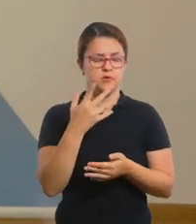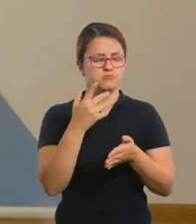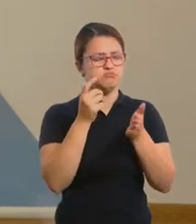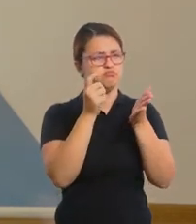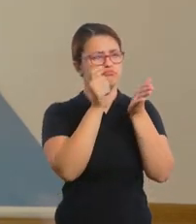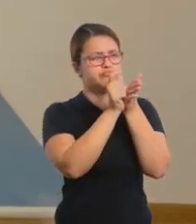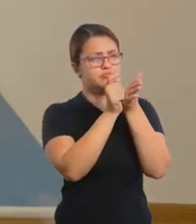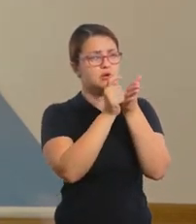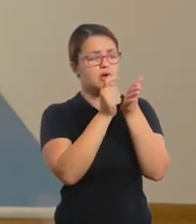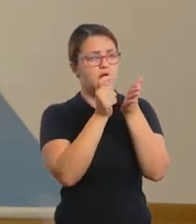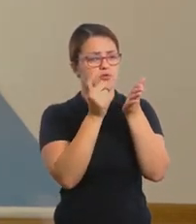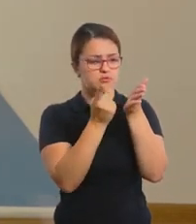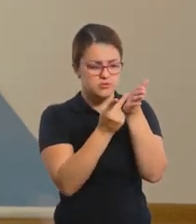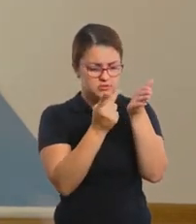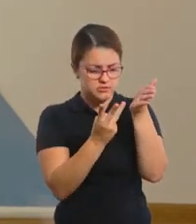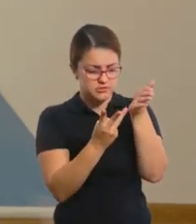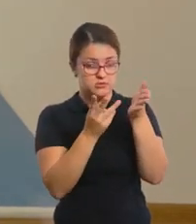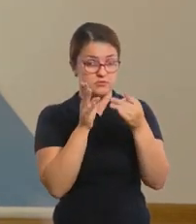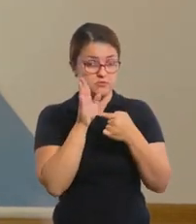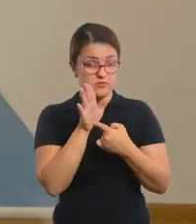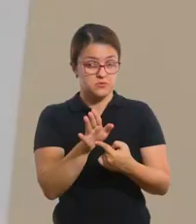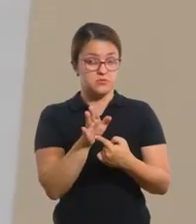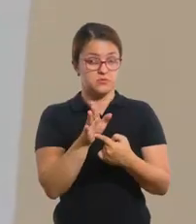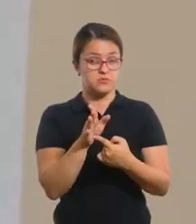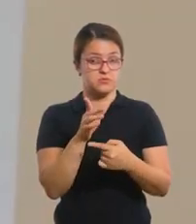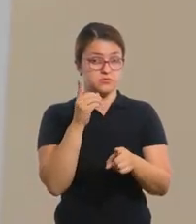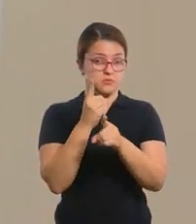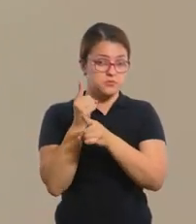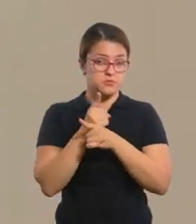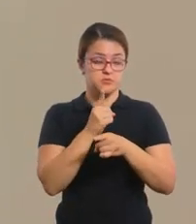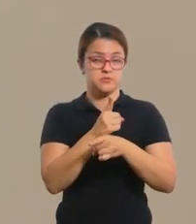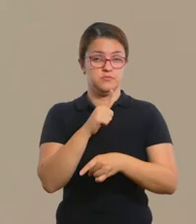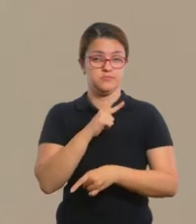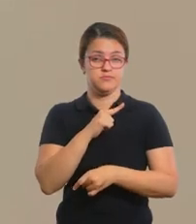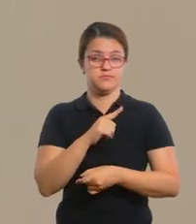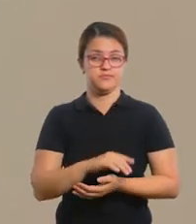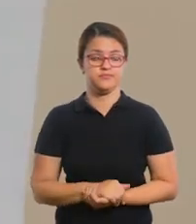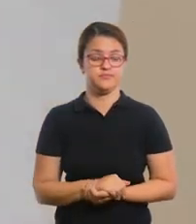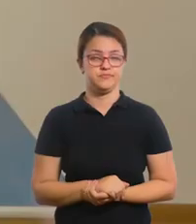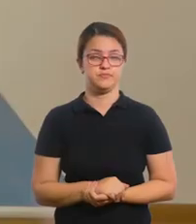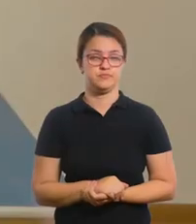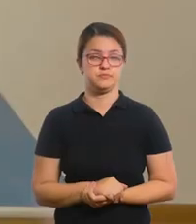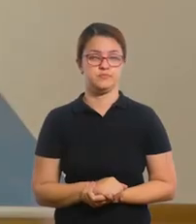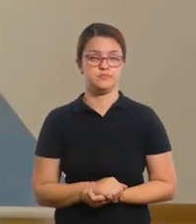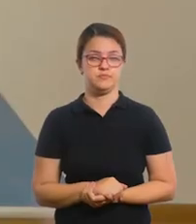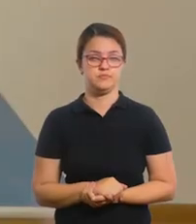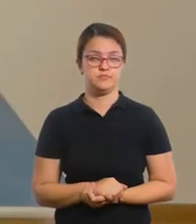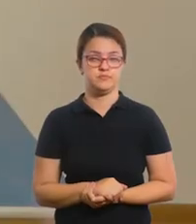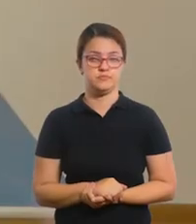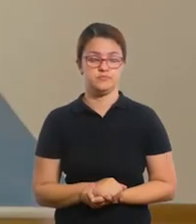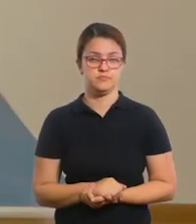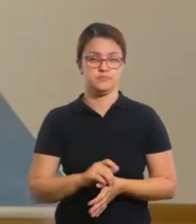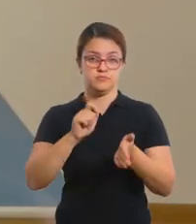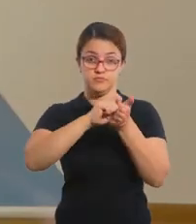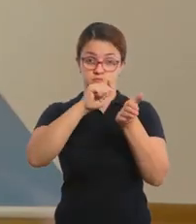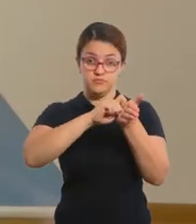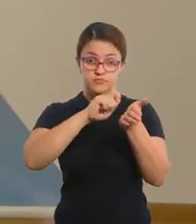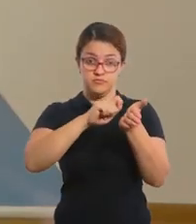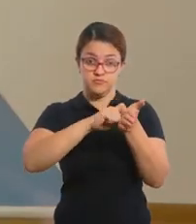Acontece que ela aparece três vezes, aí você vai perceber se a criança descobriu que tem três vezes. E aqui, você